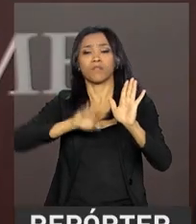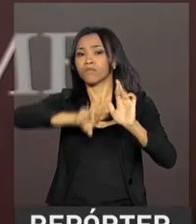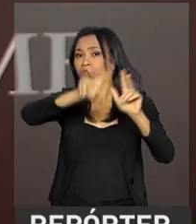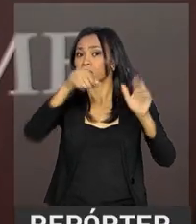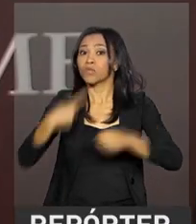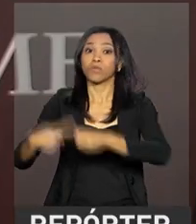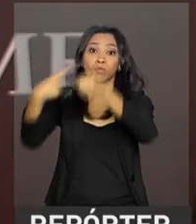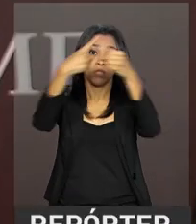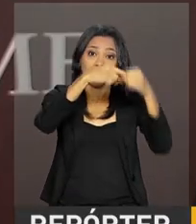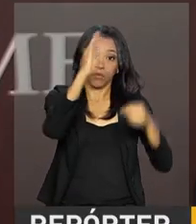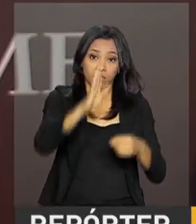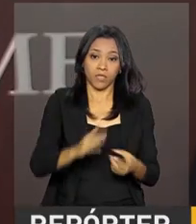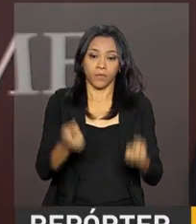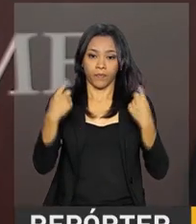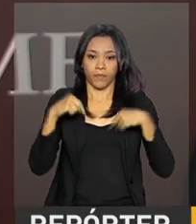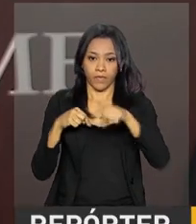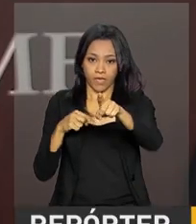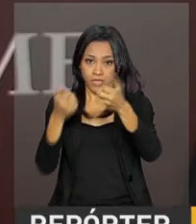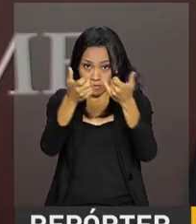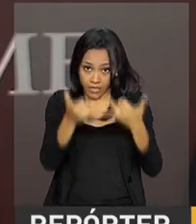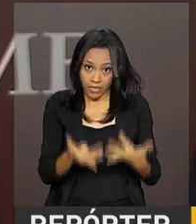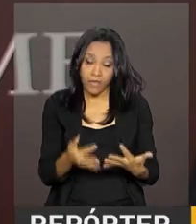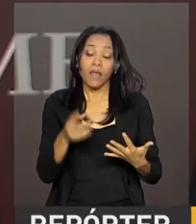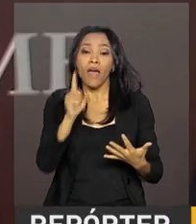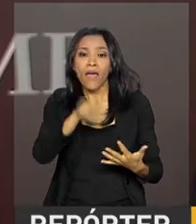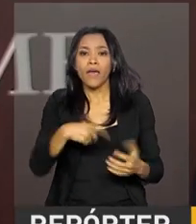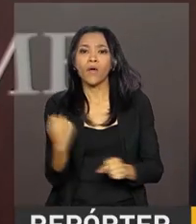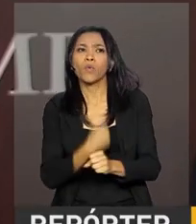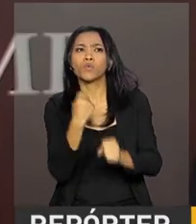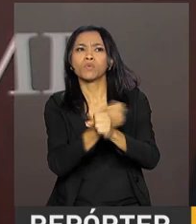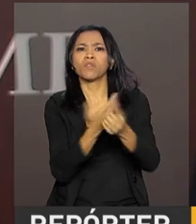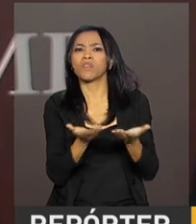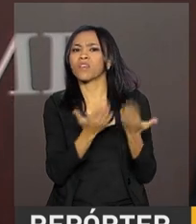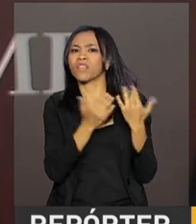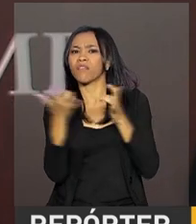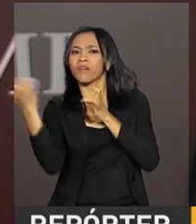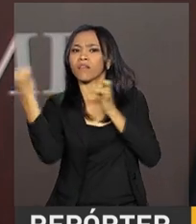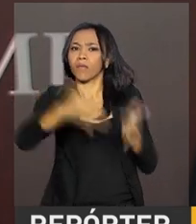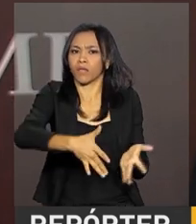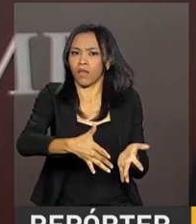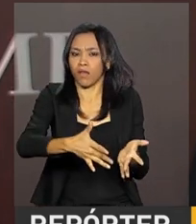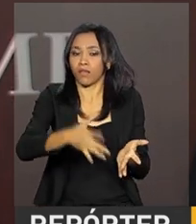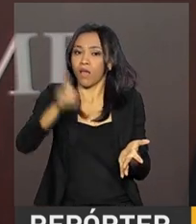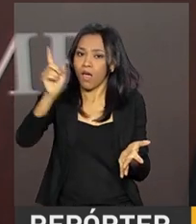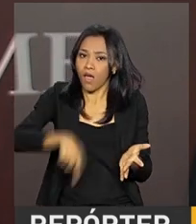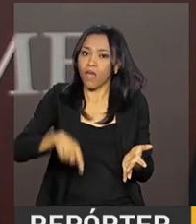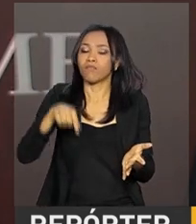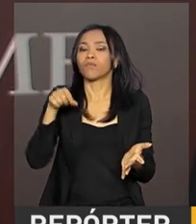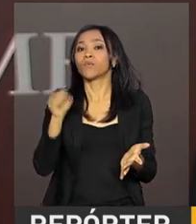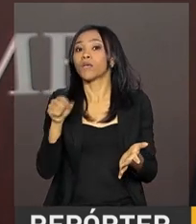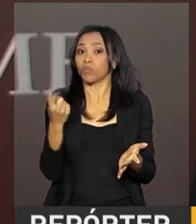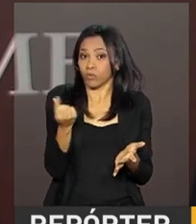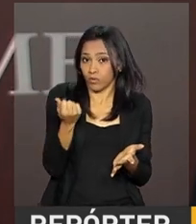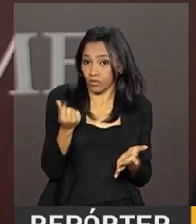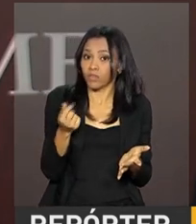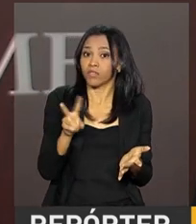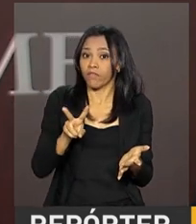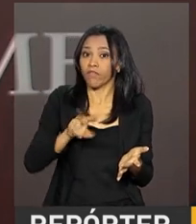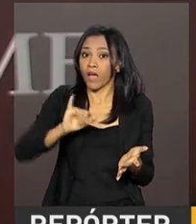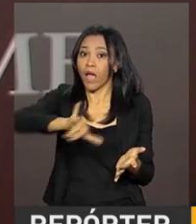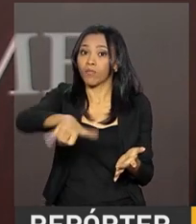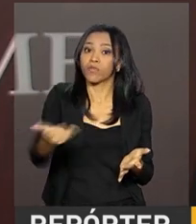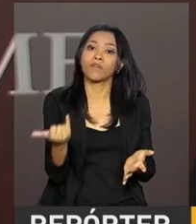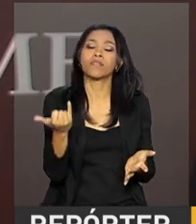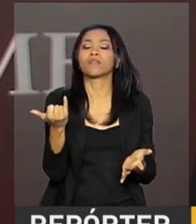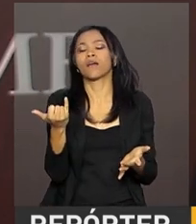que estavam paralisadas. Então, é um investimento que você vai aproveitar para